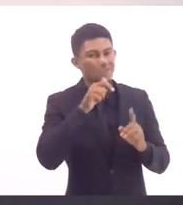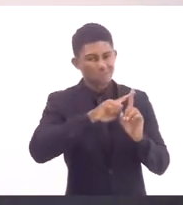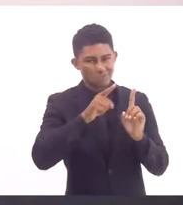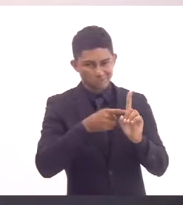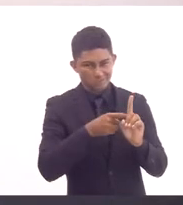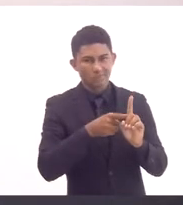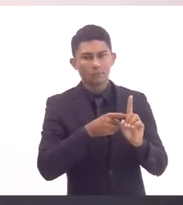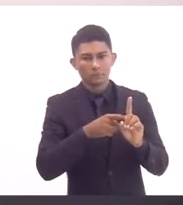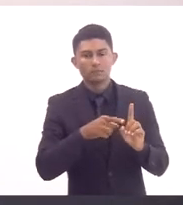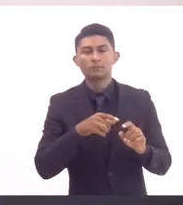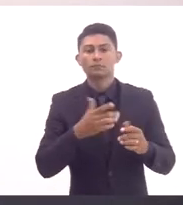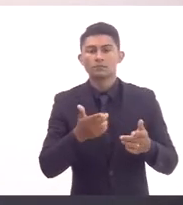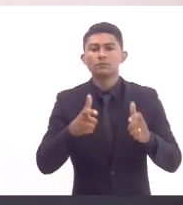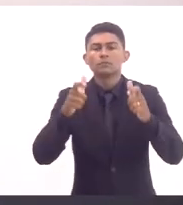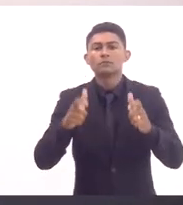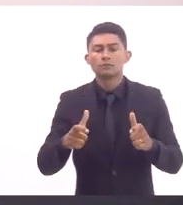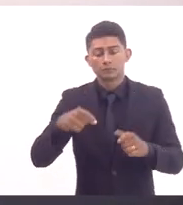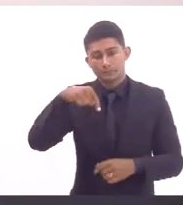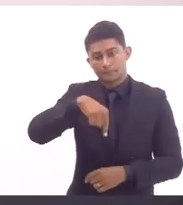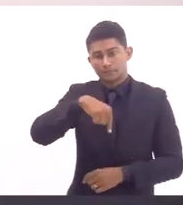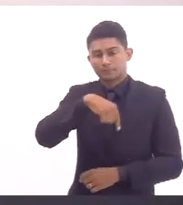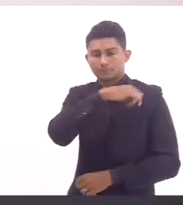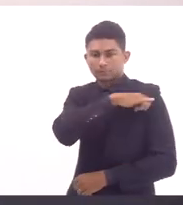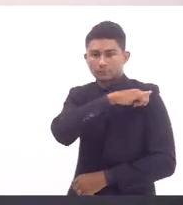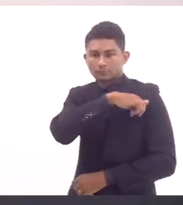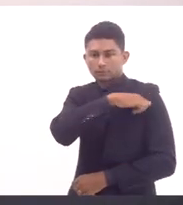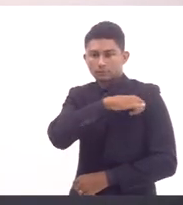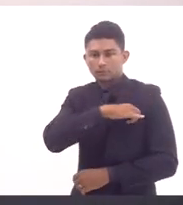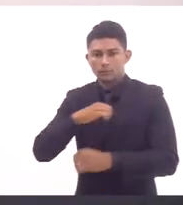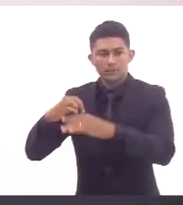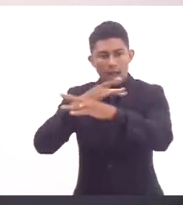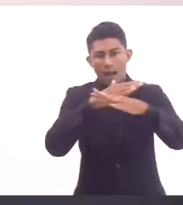os municípios do Rio de Janeiro